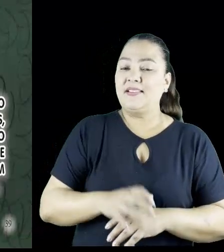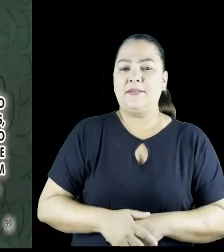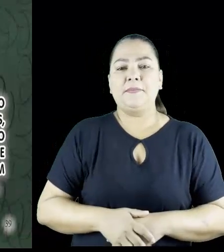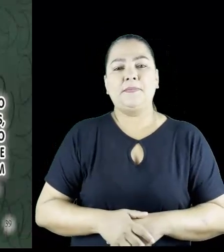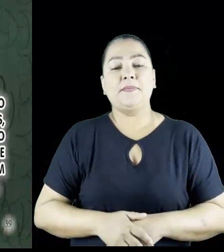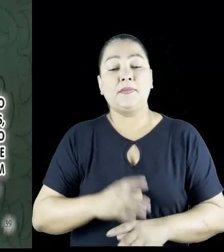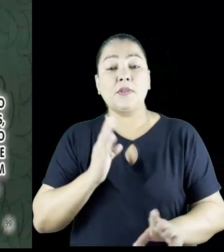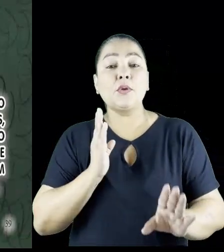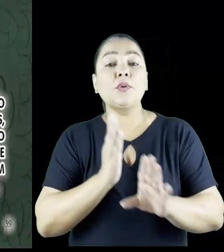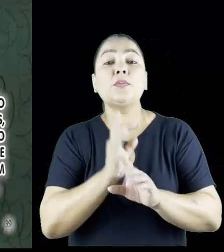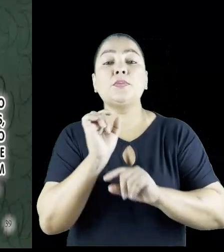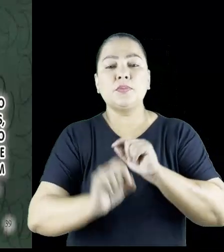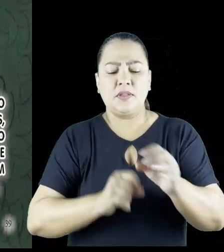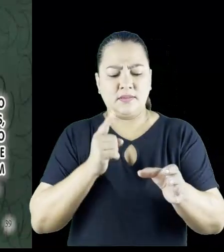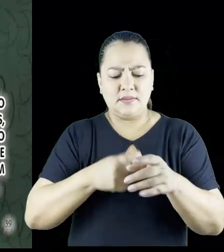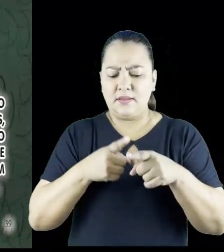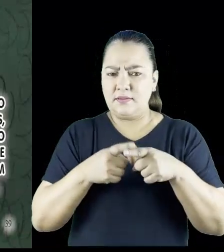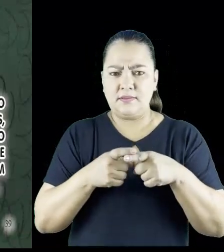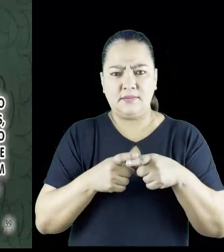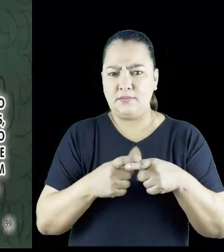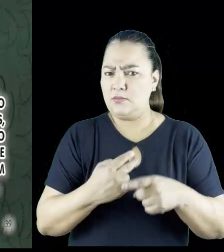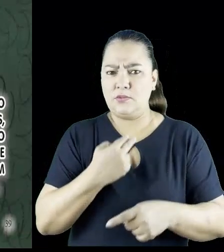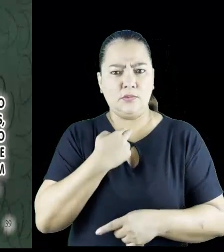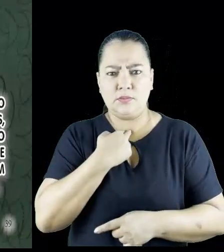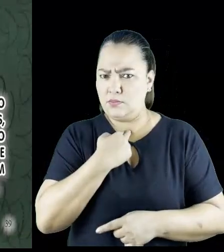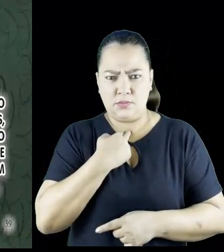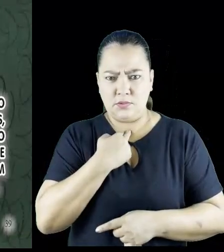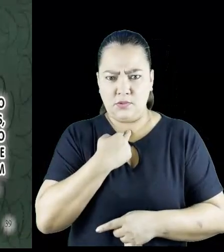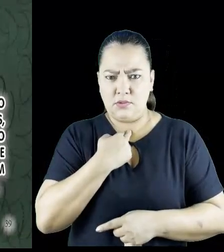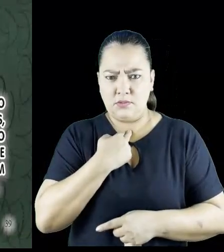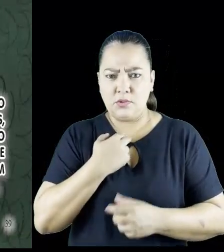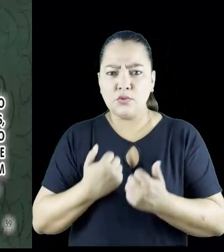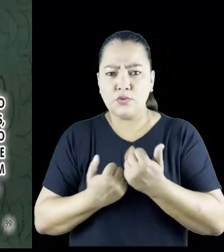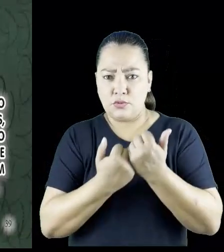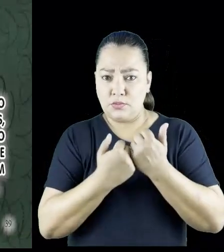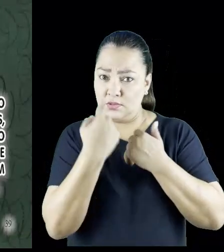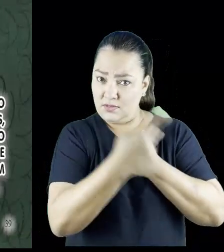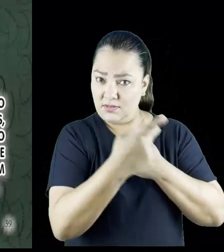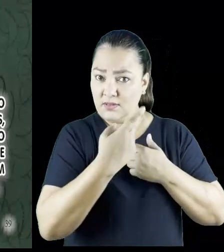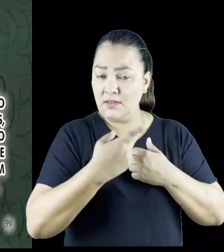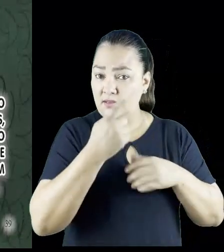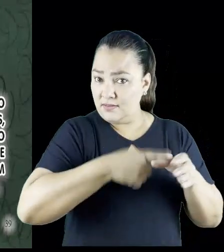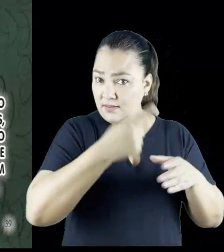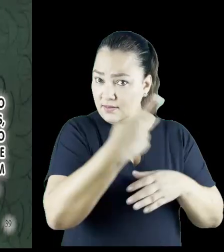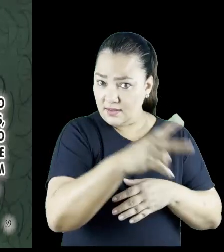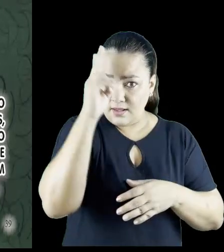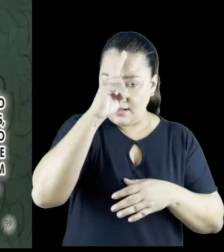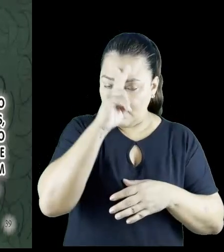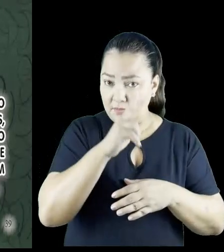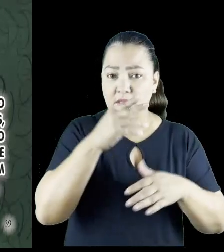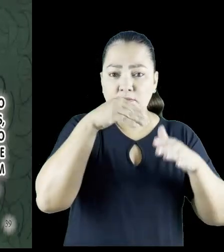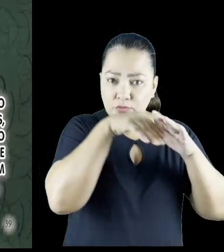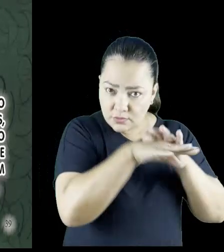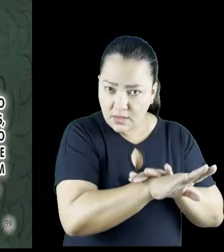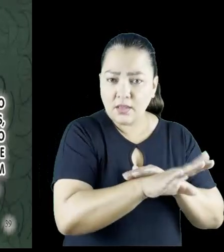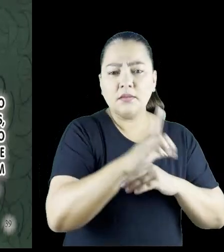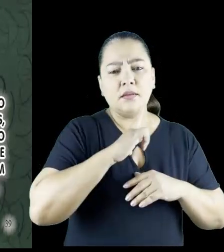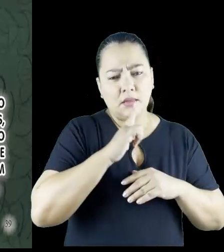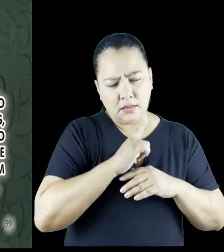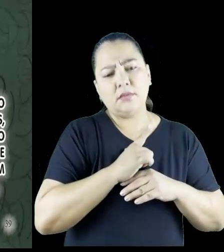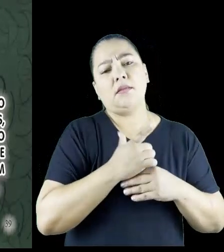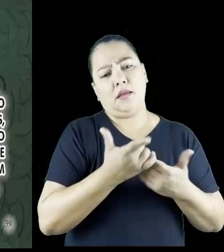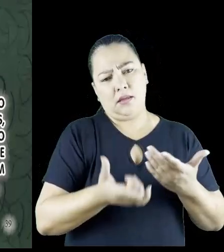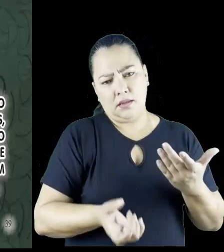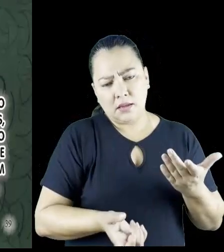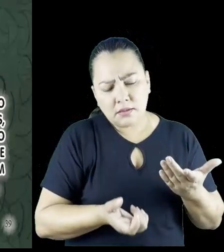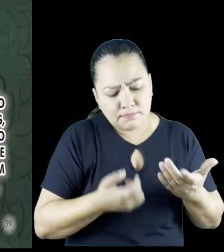Foi assim que eles descobriram que Itapema não pode e não deve substituir a sua terra, suas lembranças. Eles têm a